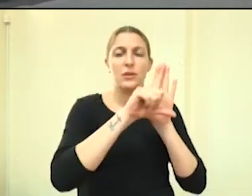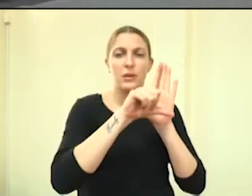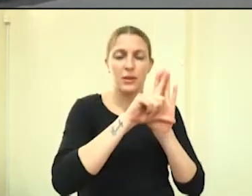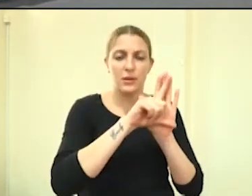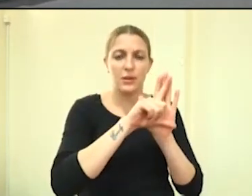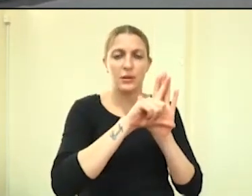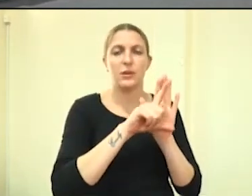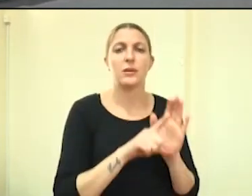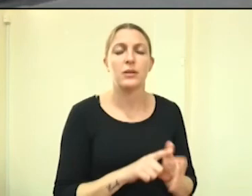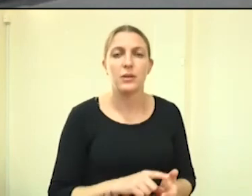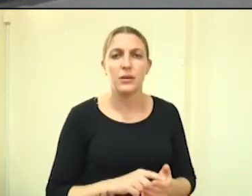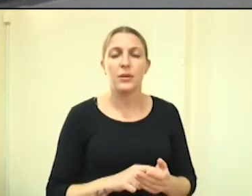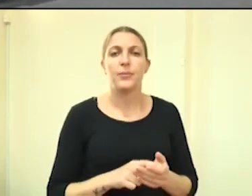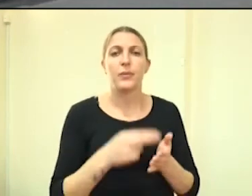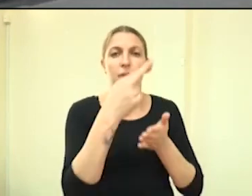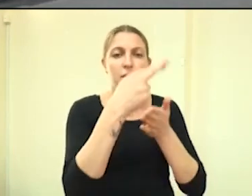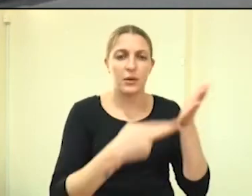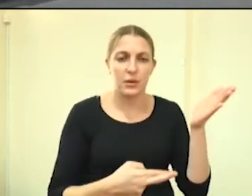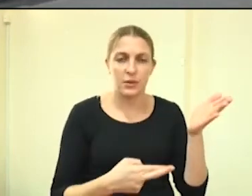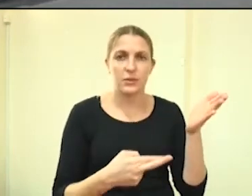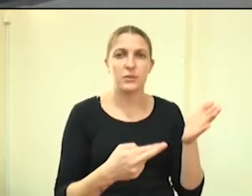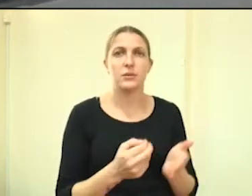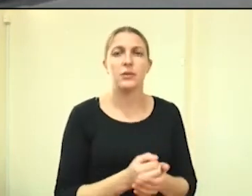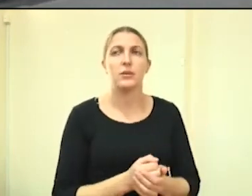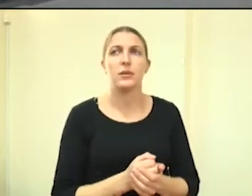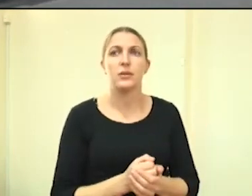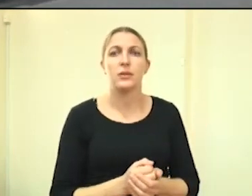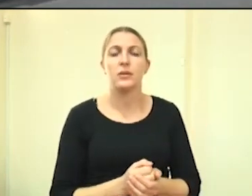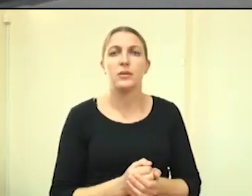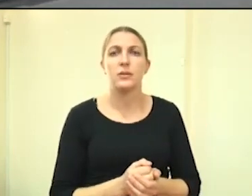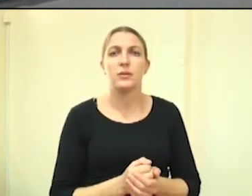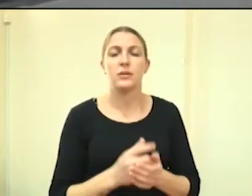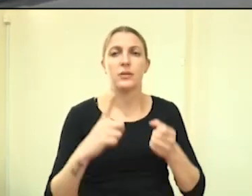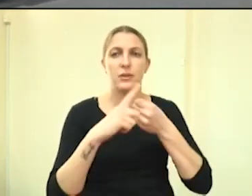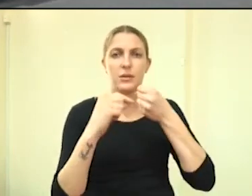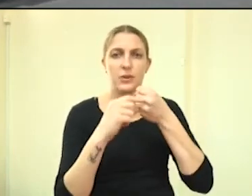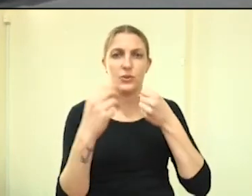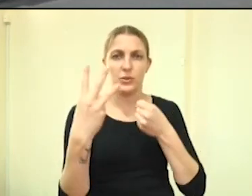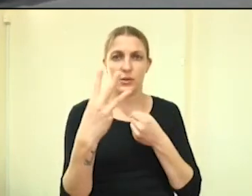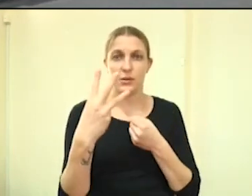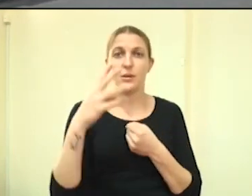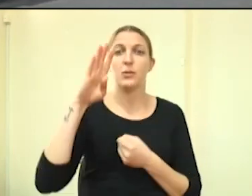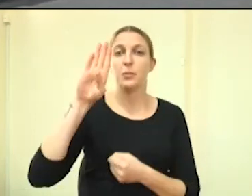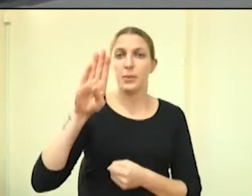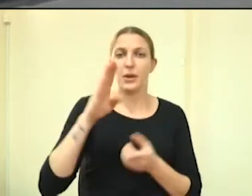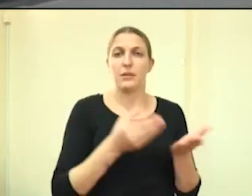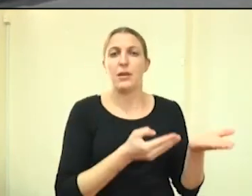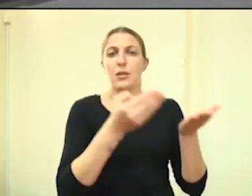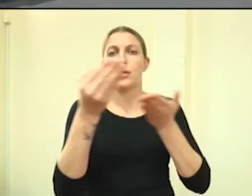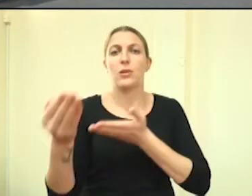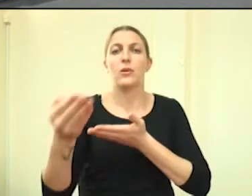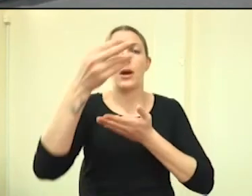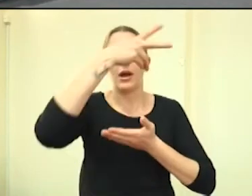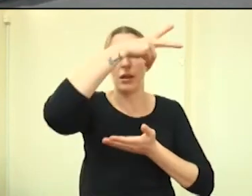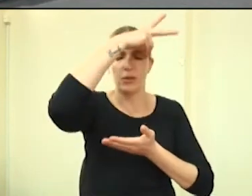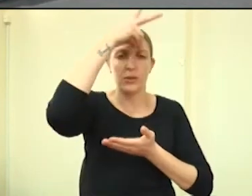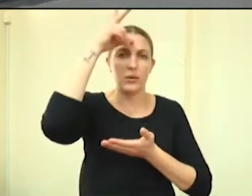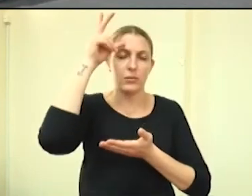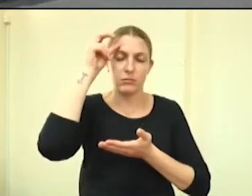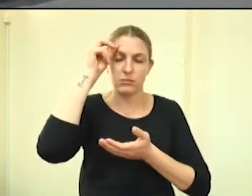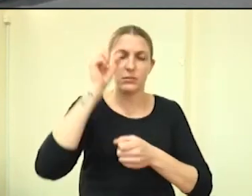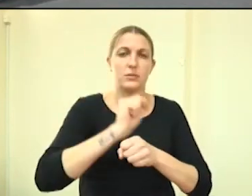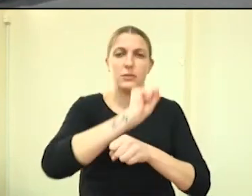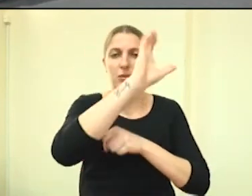dezembro de 2015, que passa a vigorar com a seguinte redação. Artigo 3º B. Será doado ao município de Erechim uma área de 8.000